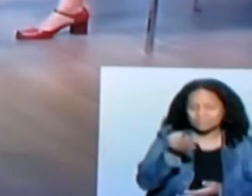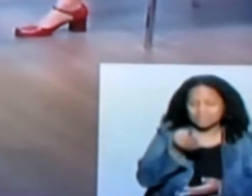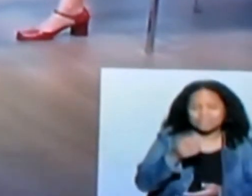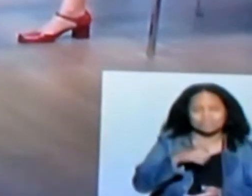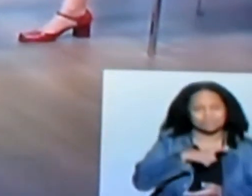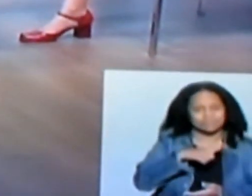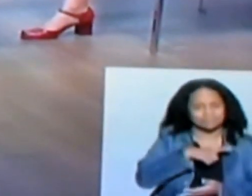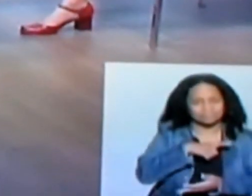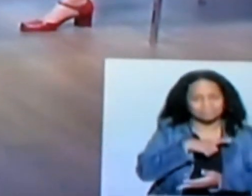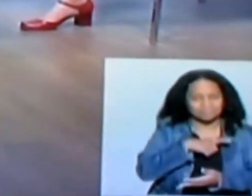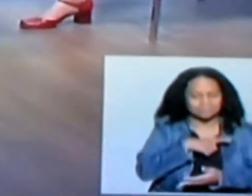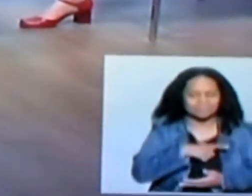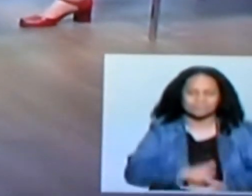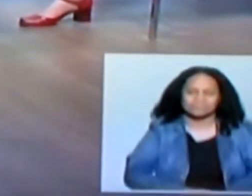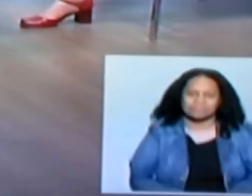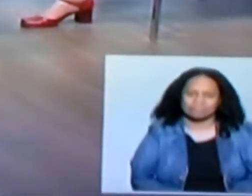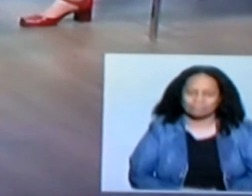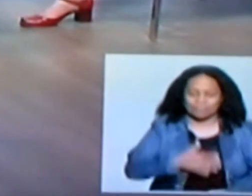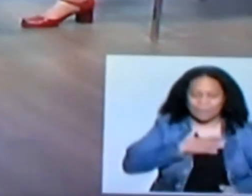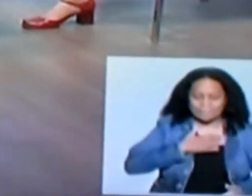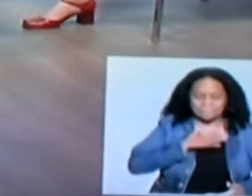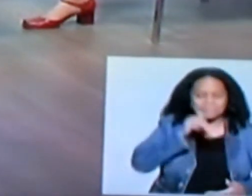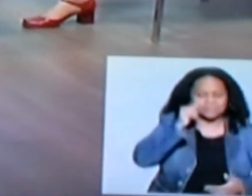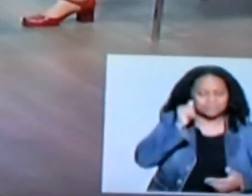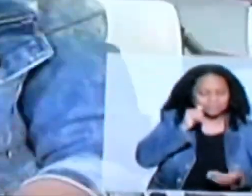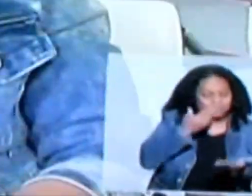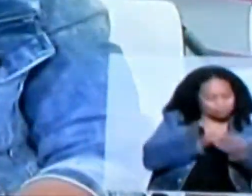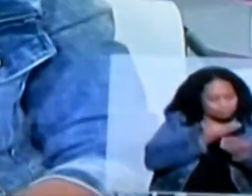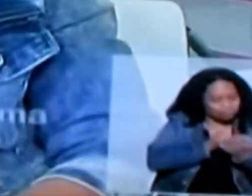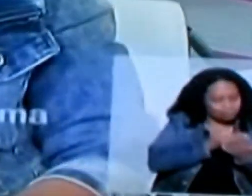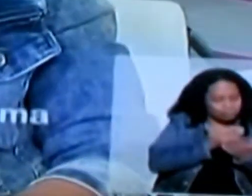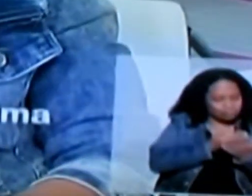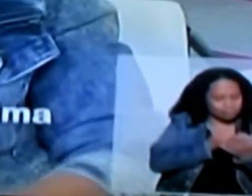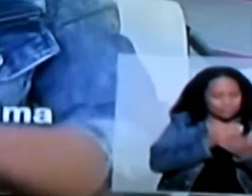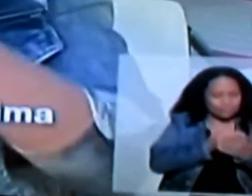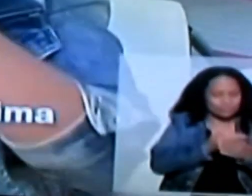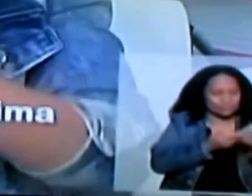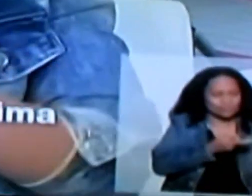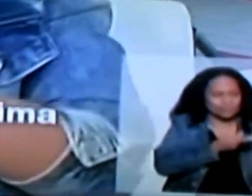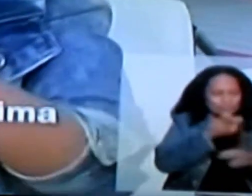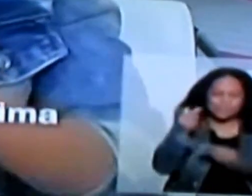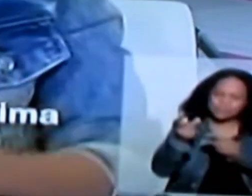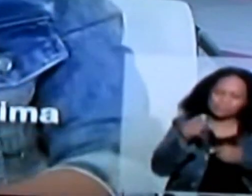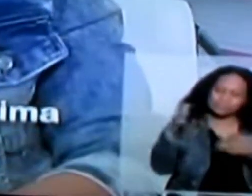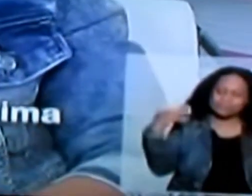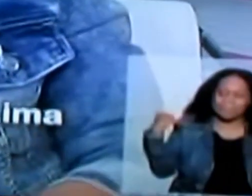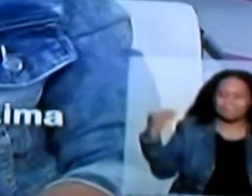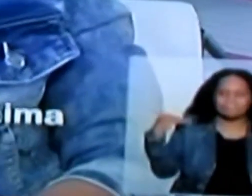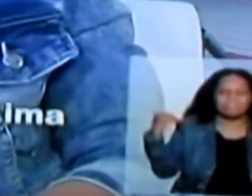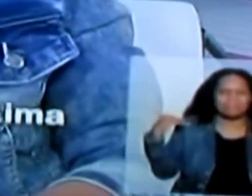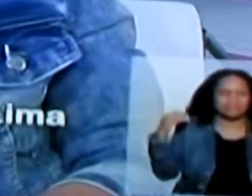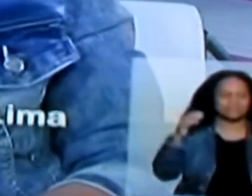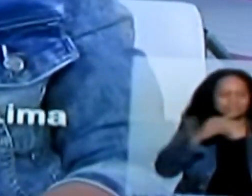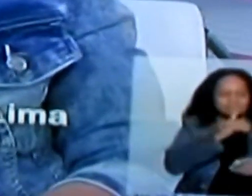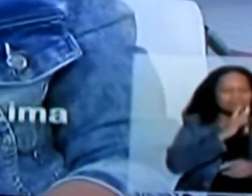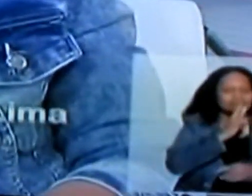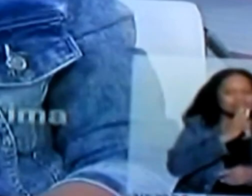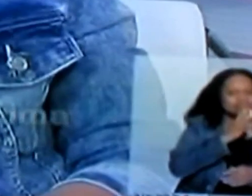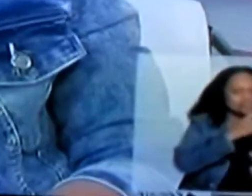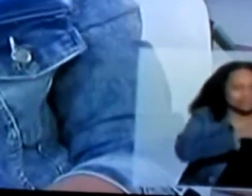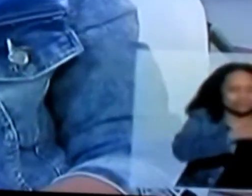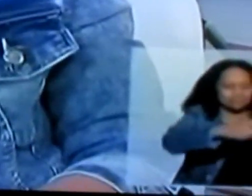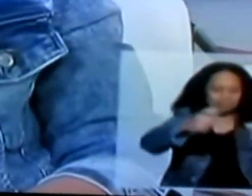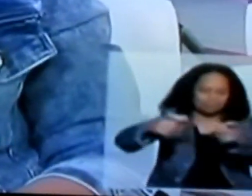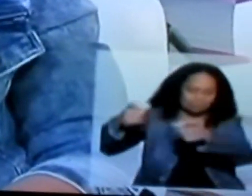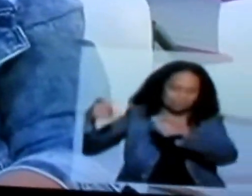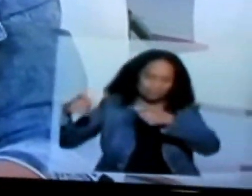e existir. A perfeição em existir. Uau, a minha personagem estuda turismo. Ela vai sempre nos lugares para conhecer e falar no